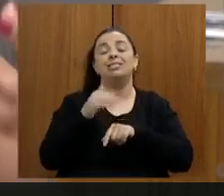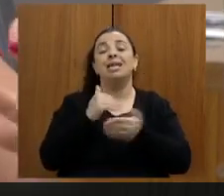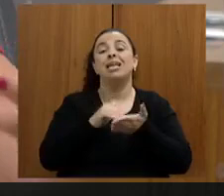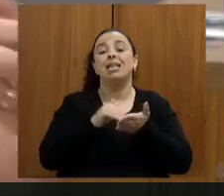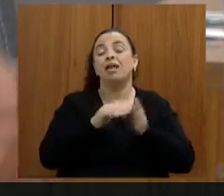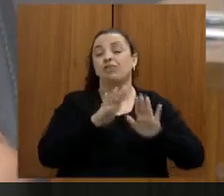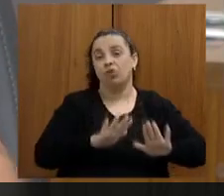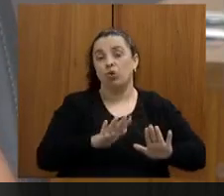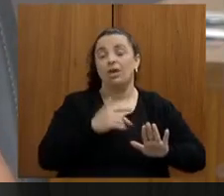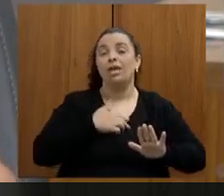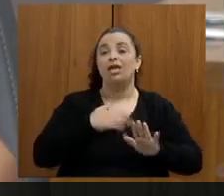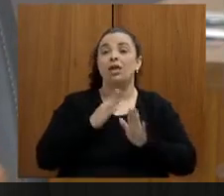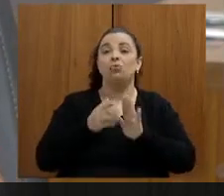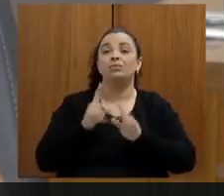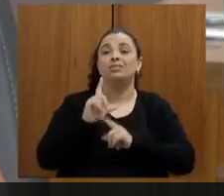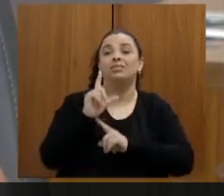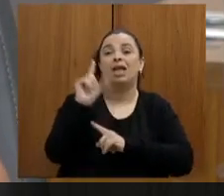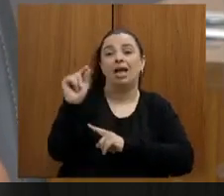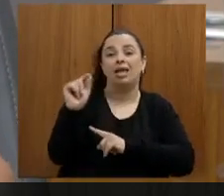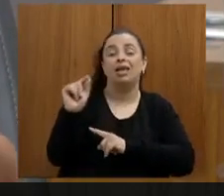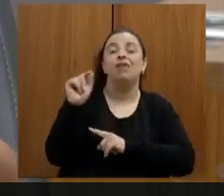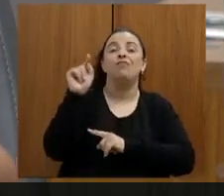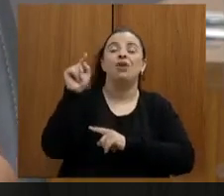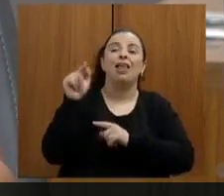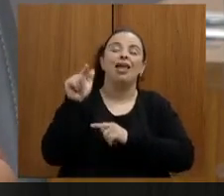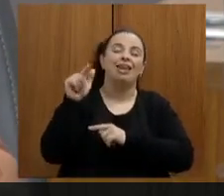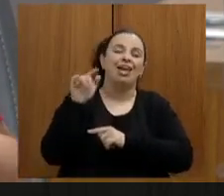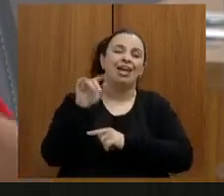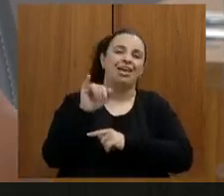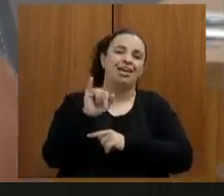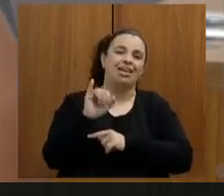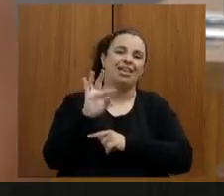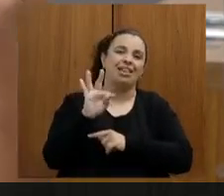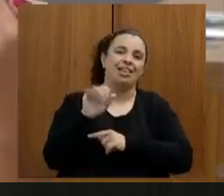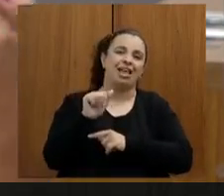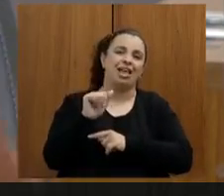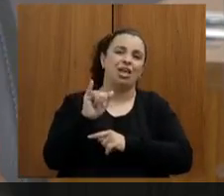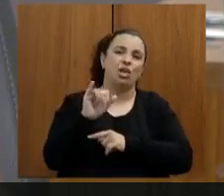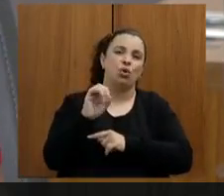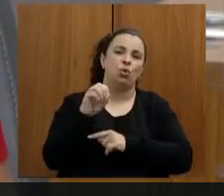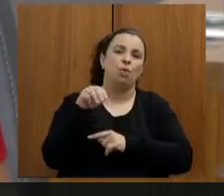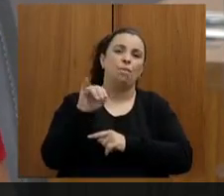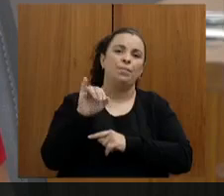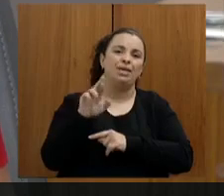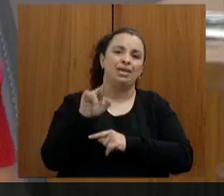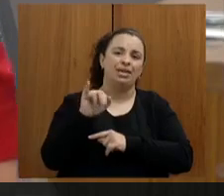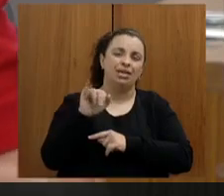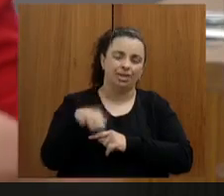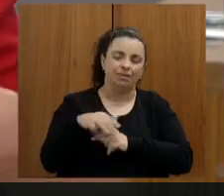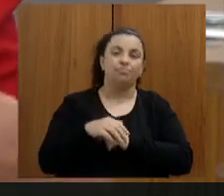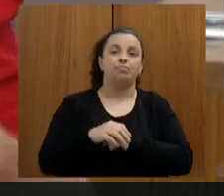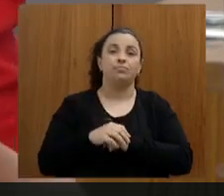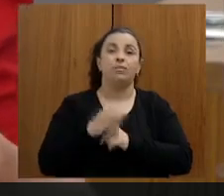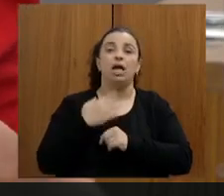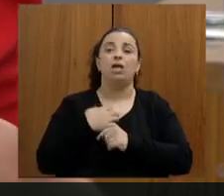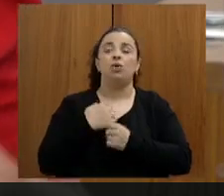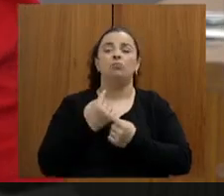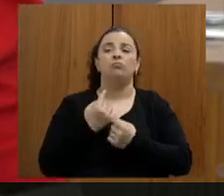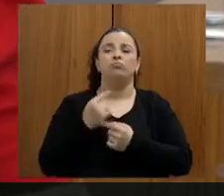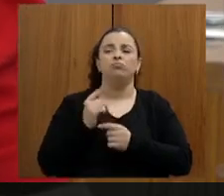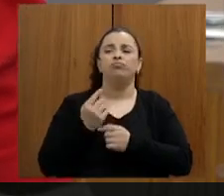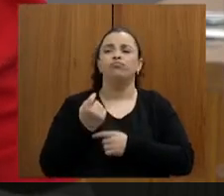Tarumirim receber um título estou de volta aqui agora na 381 na minha ida se passaram